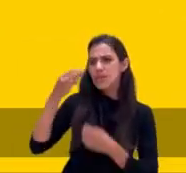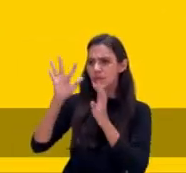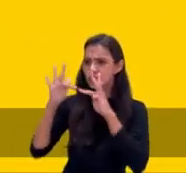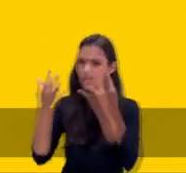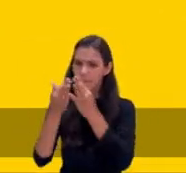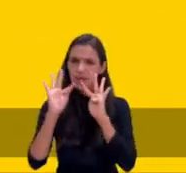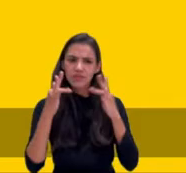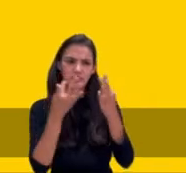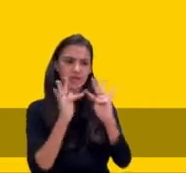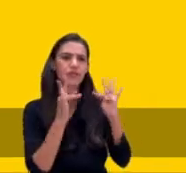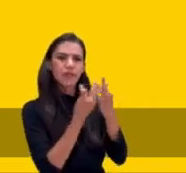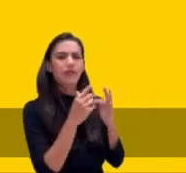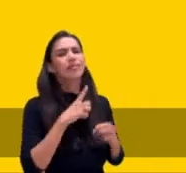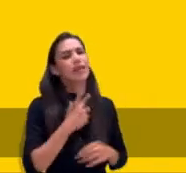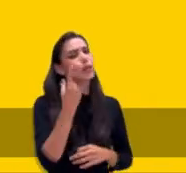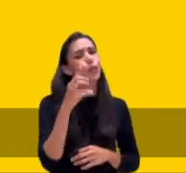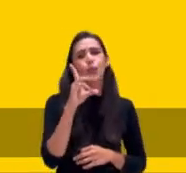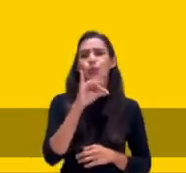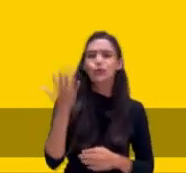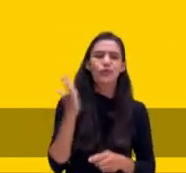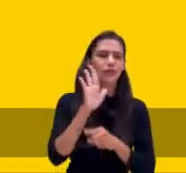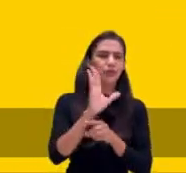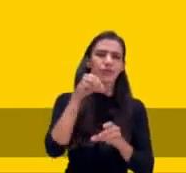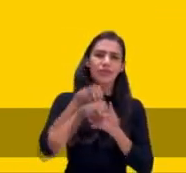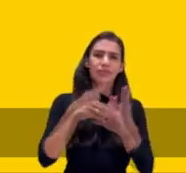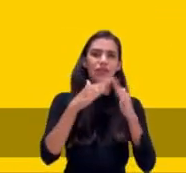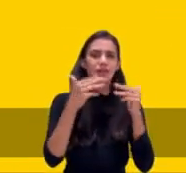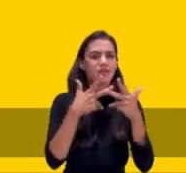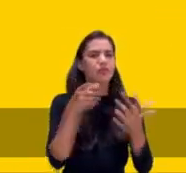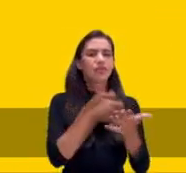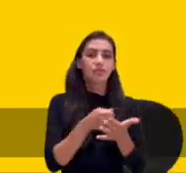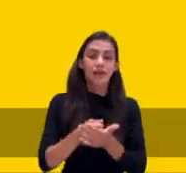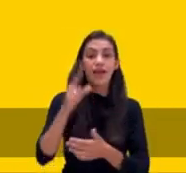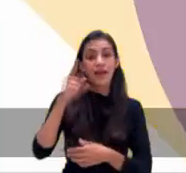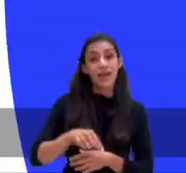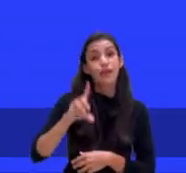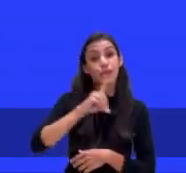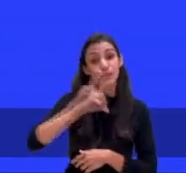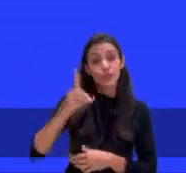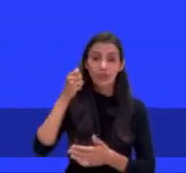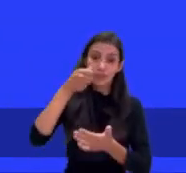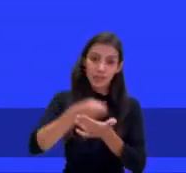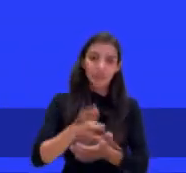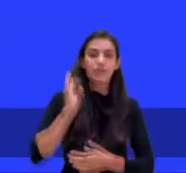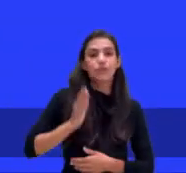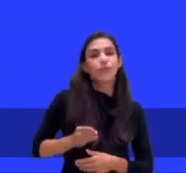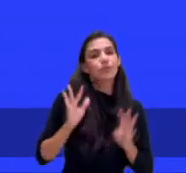Milhões de famílias, existe um dia que ajuda muito no orçamento da casa. É o dia do pagamento do Bolsa Família.